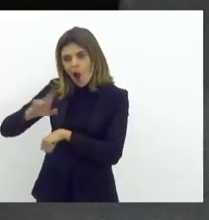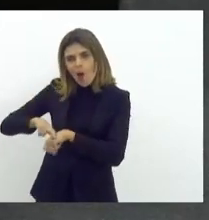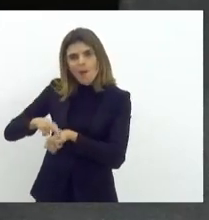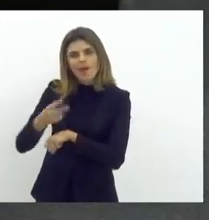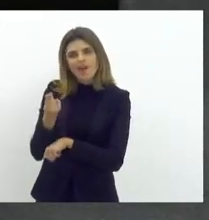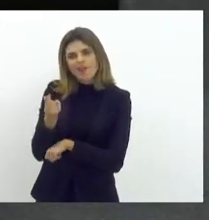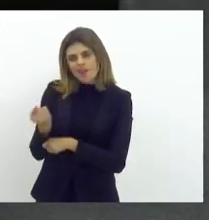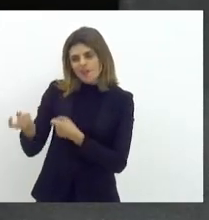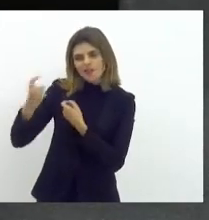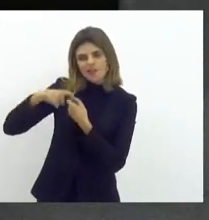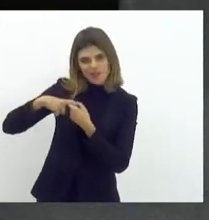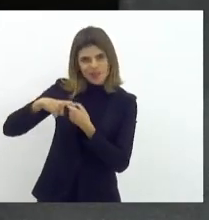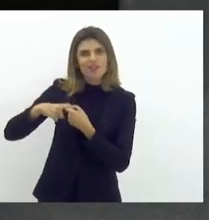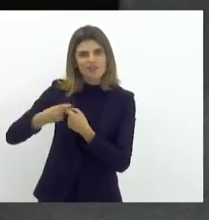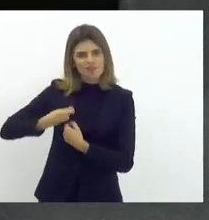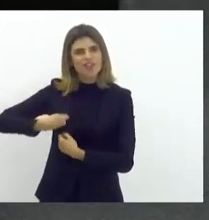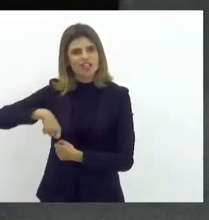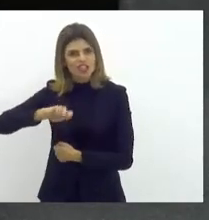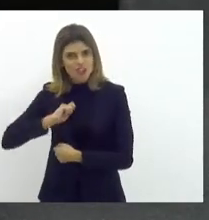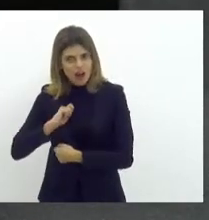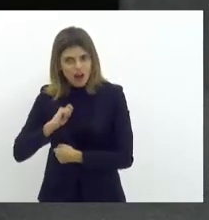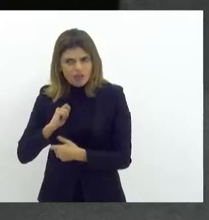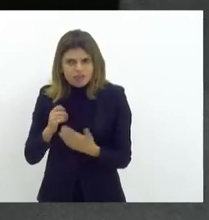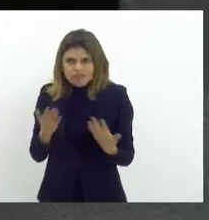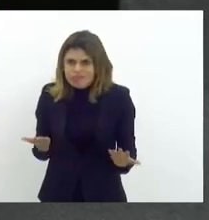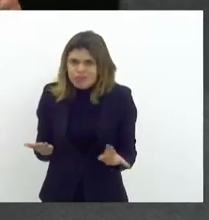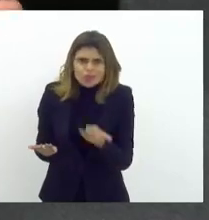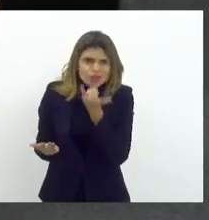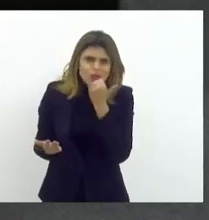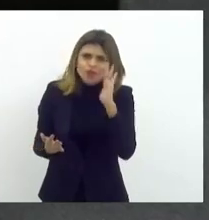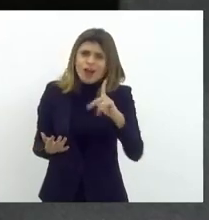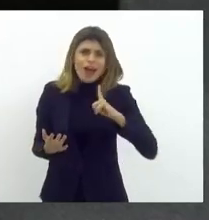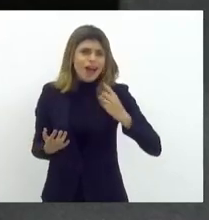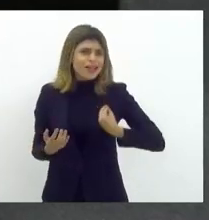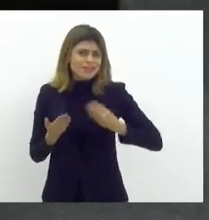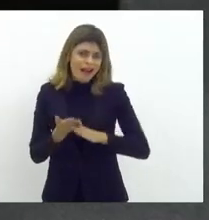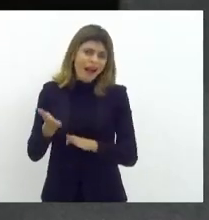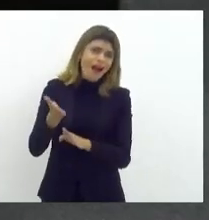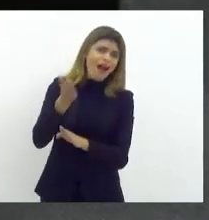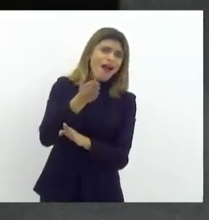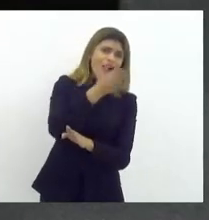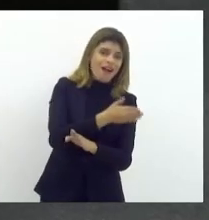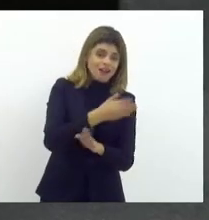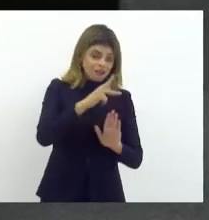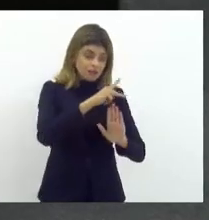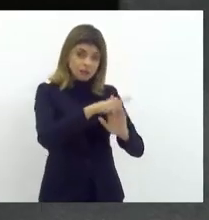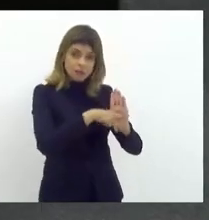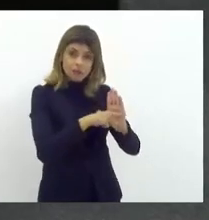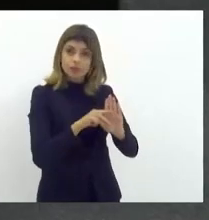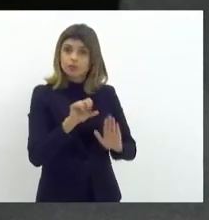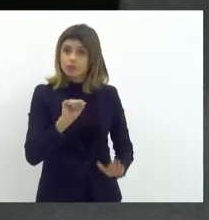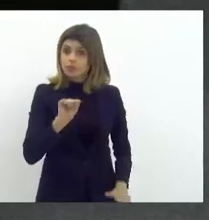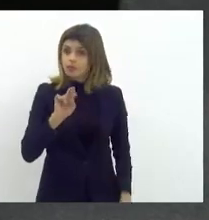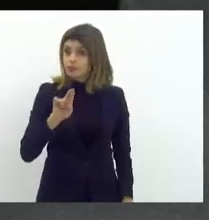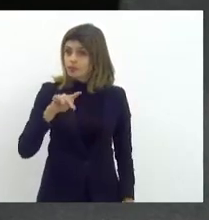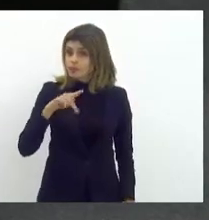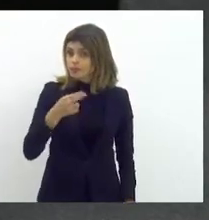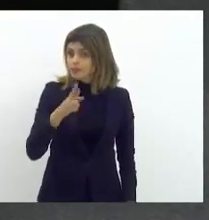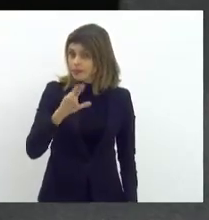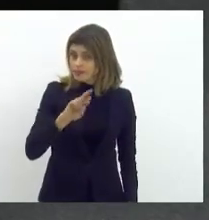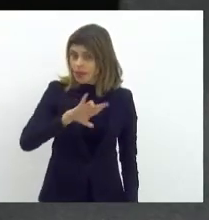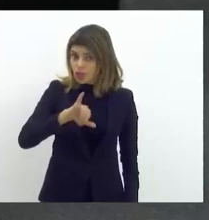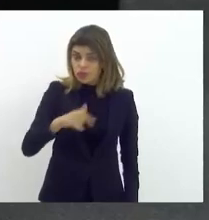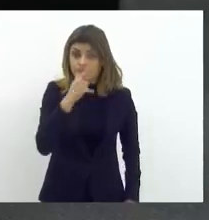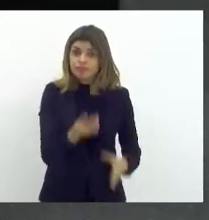Esse regime de recuperação fiscal ele já existia quando o programa supera RJ foi